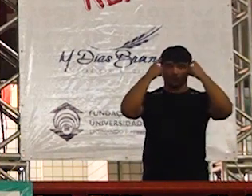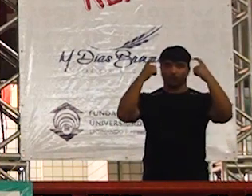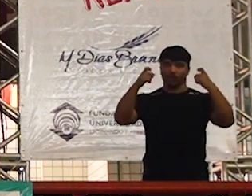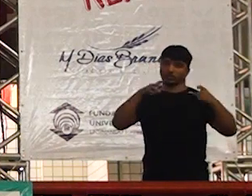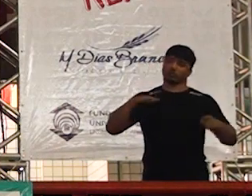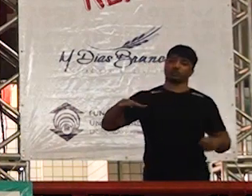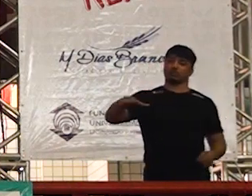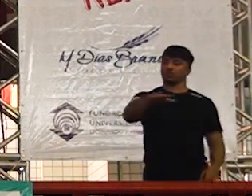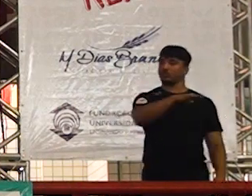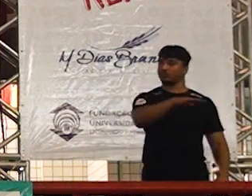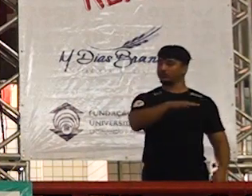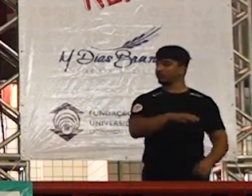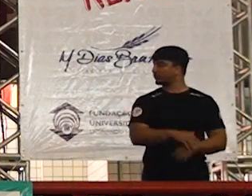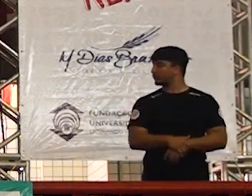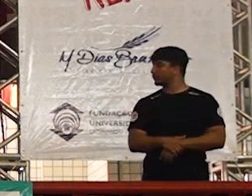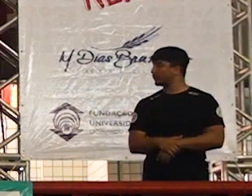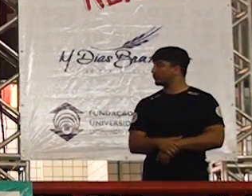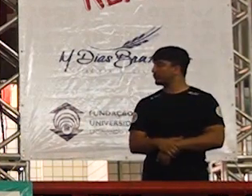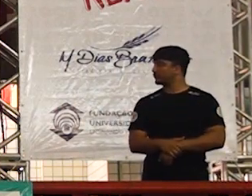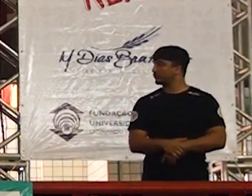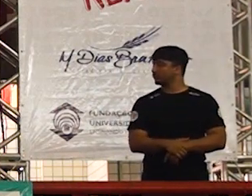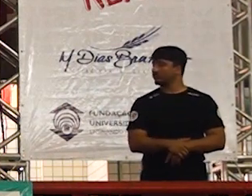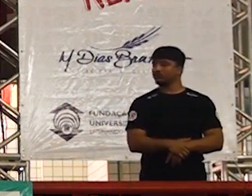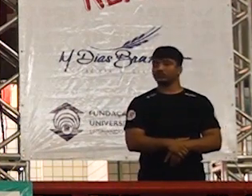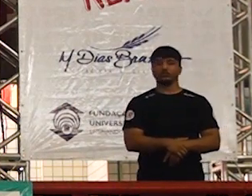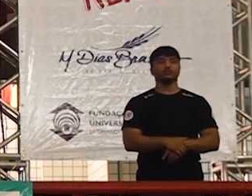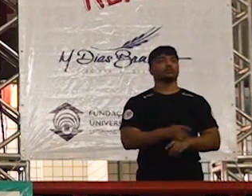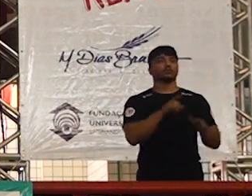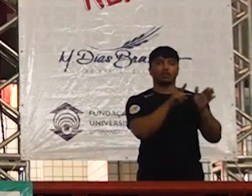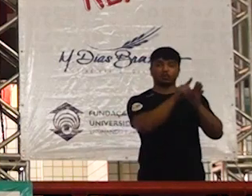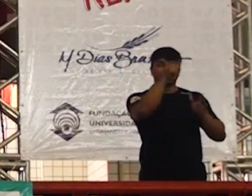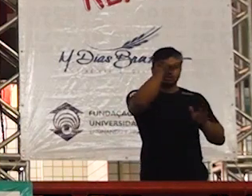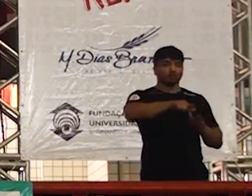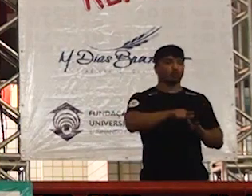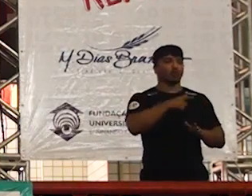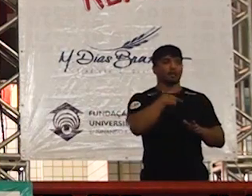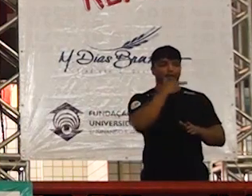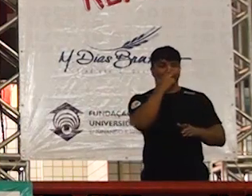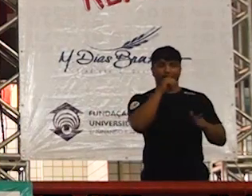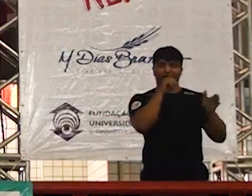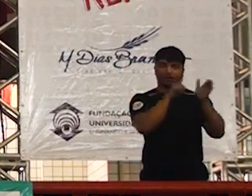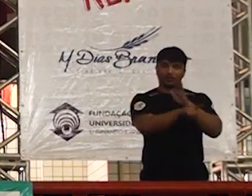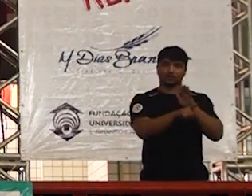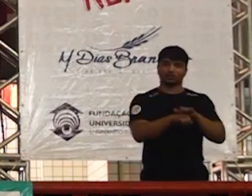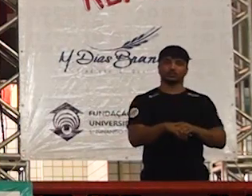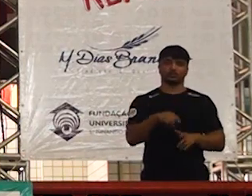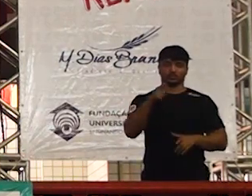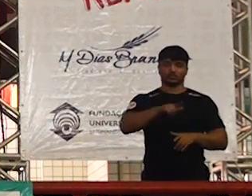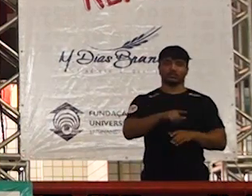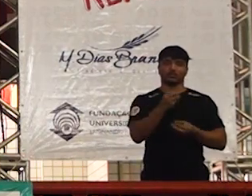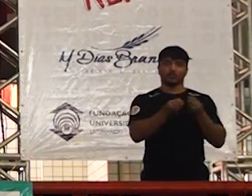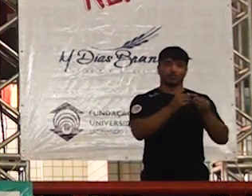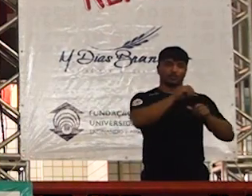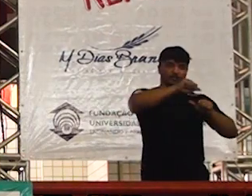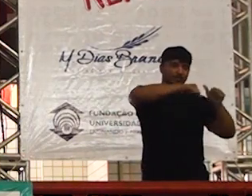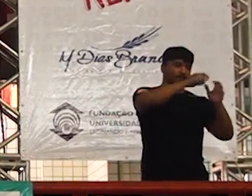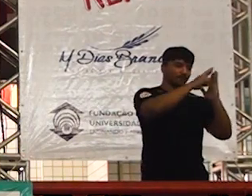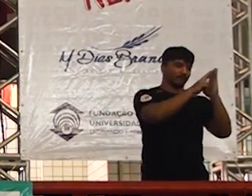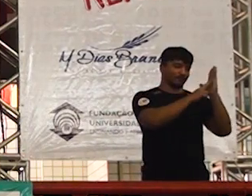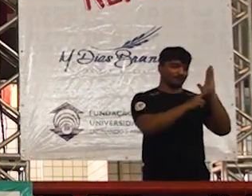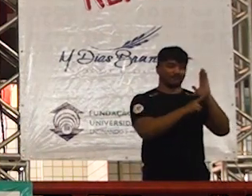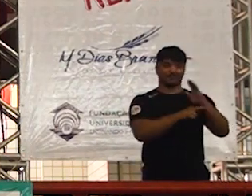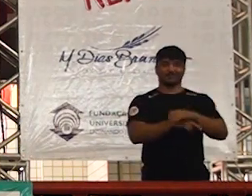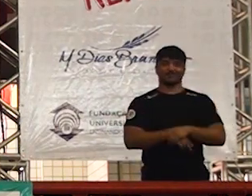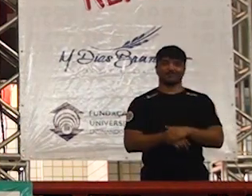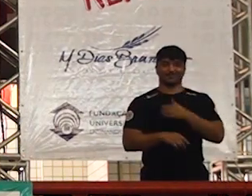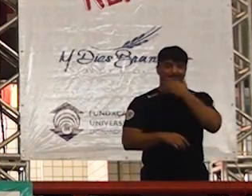violência geral. E de novo a perguntinha foi feita. Outro tema em forma de pergunta, ó. Como mudar as regras desse